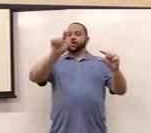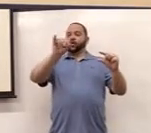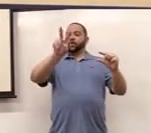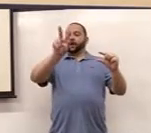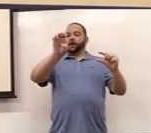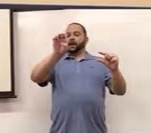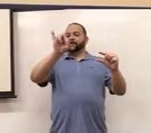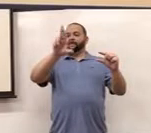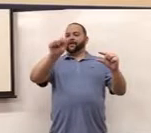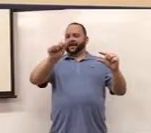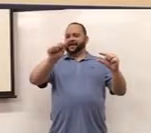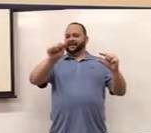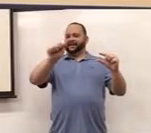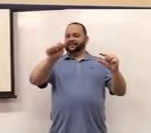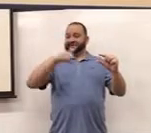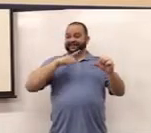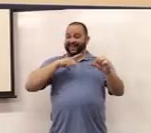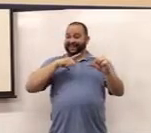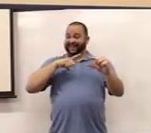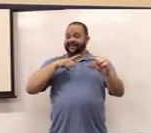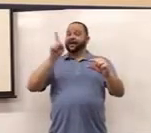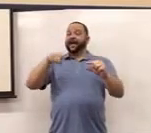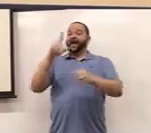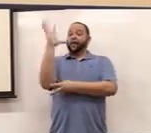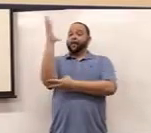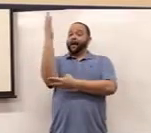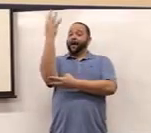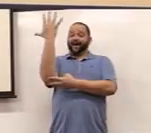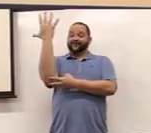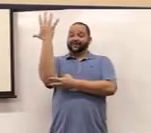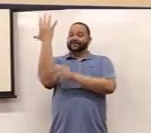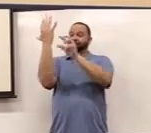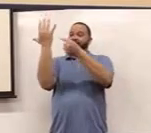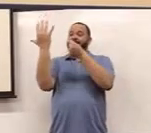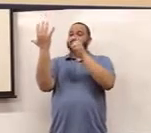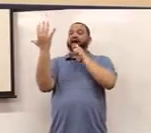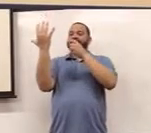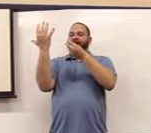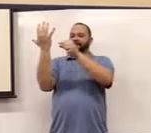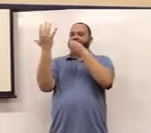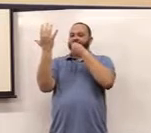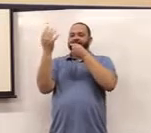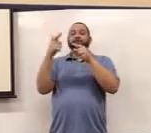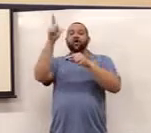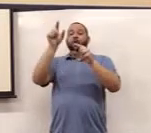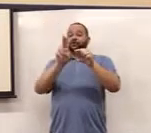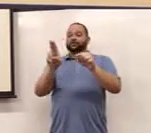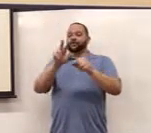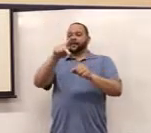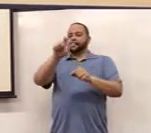É uma árvore, né? Que dá azeitona. Quem aqui chama Parreira? Parreira é mais